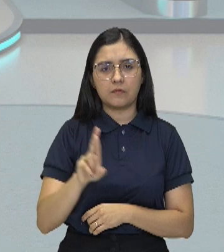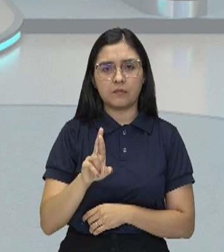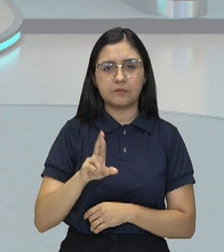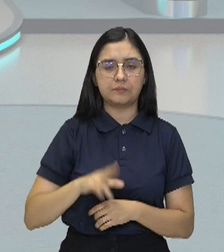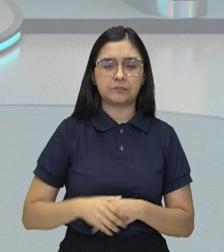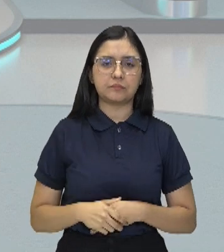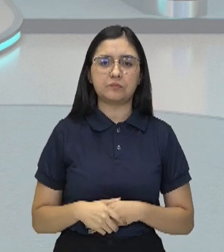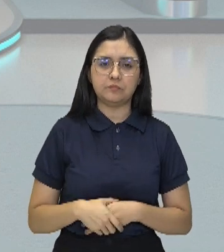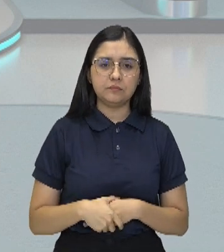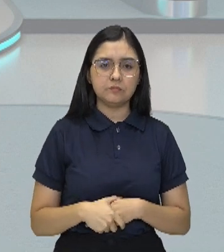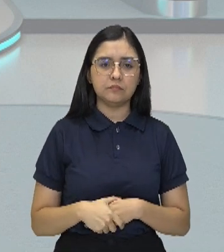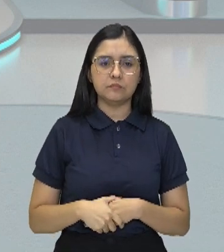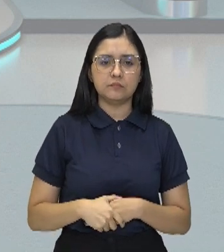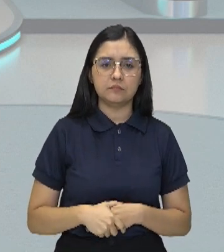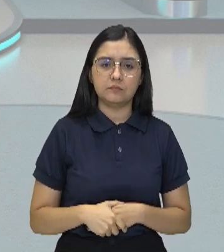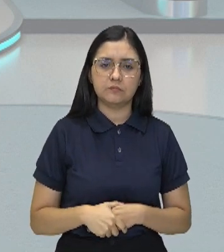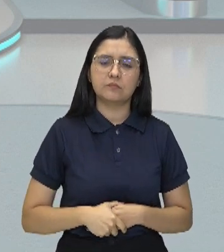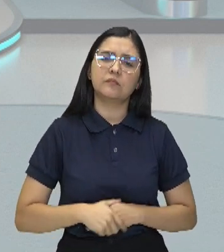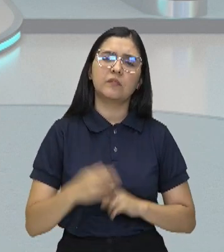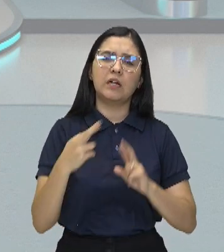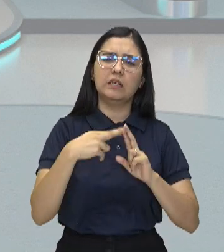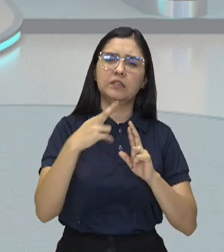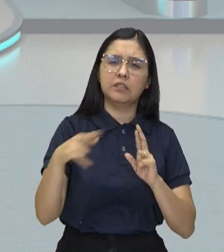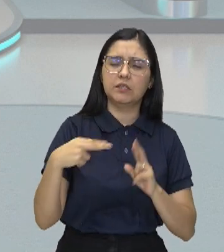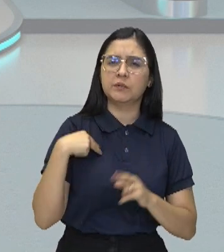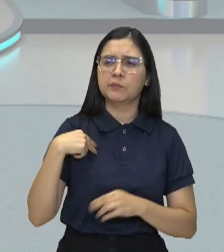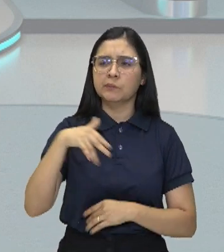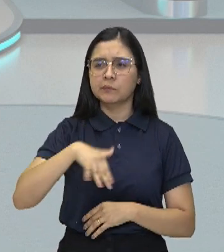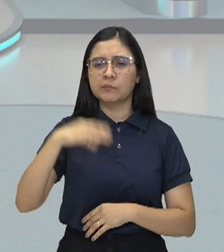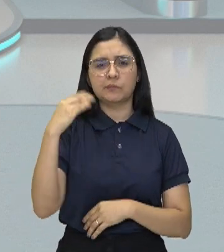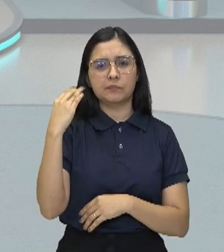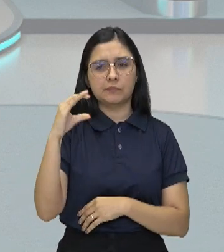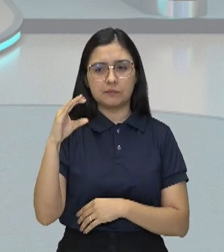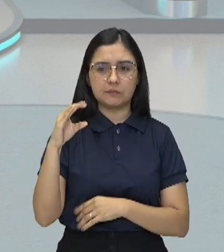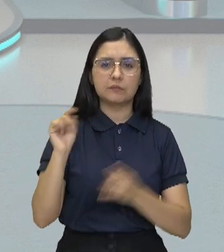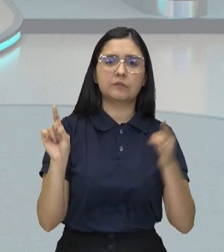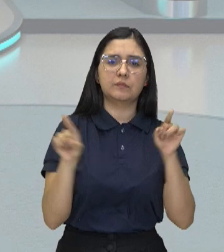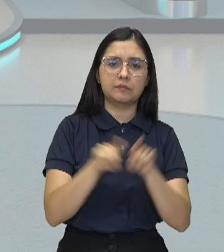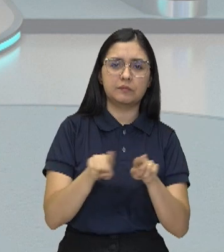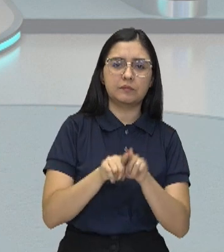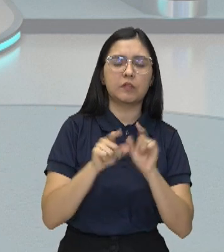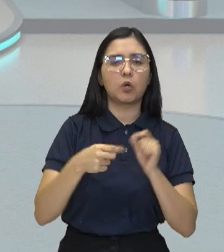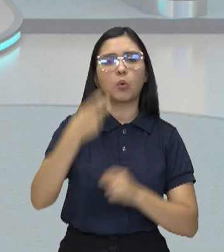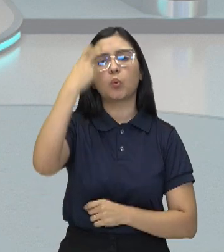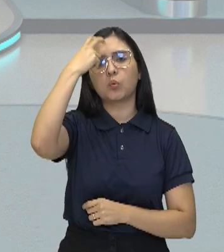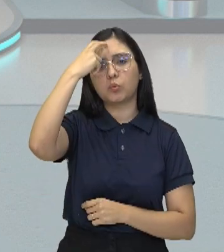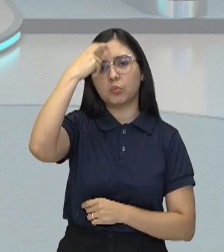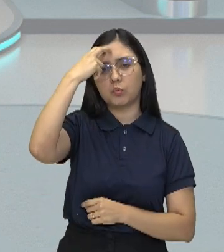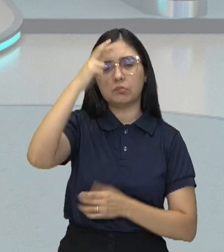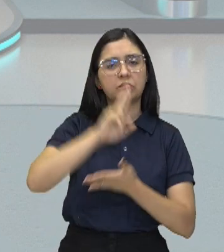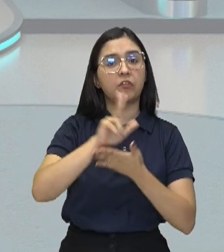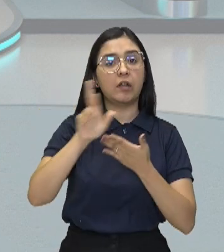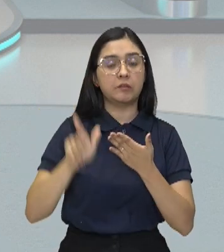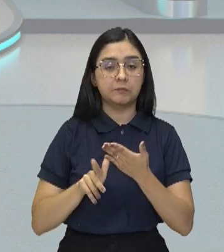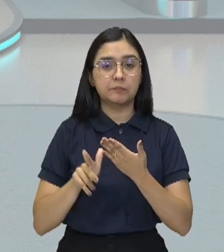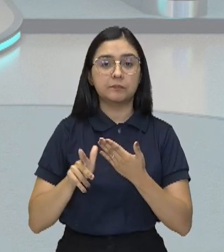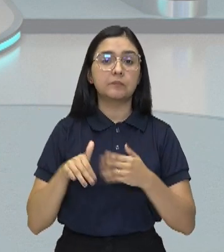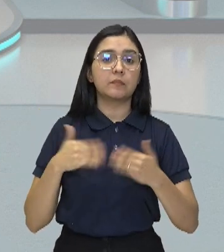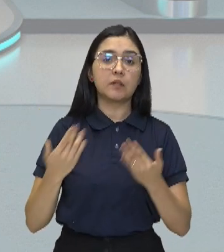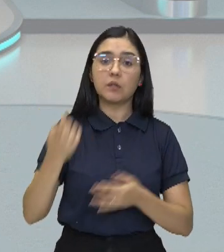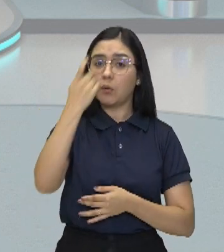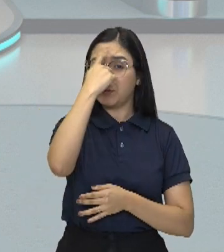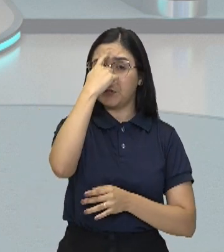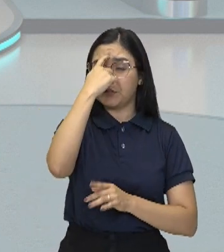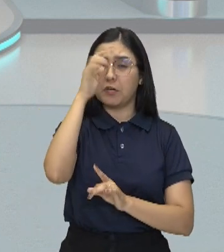né, na forma da religião, da ciência, da cultura em si, né? Então ela